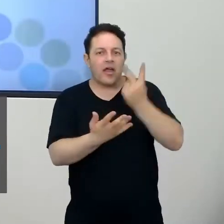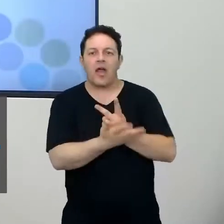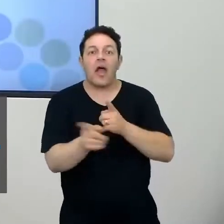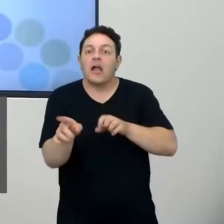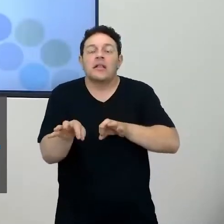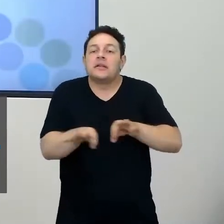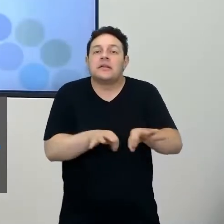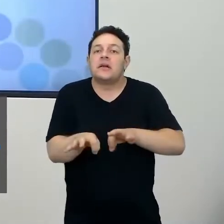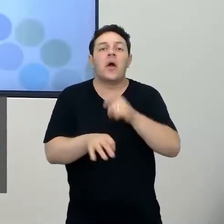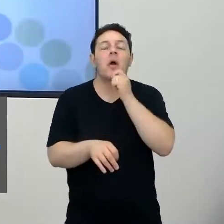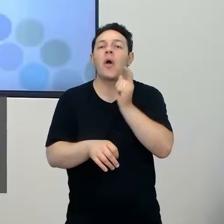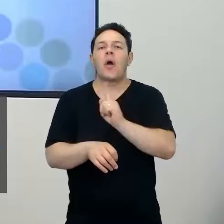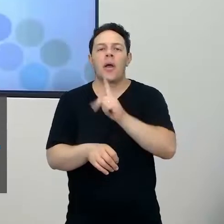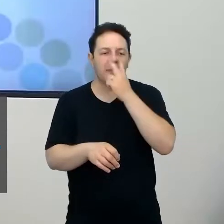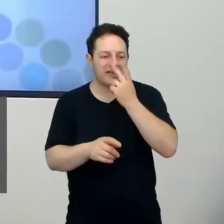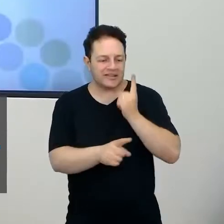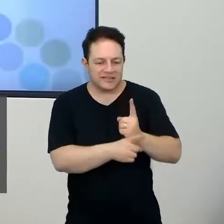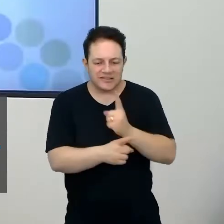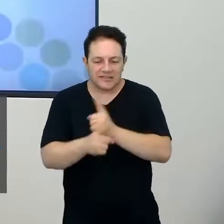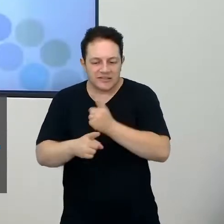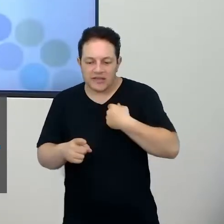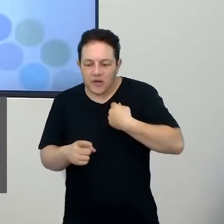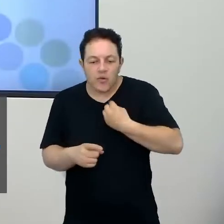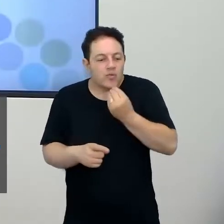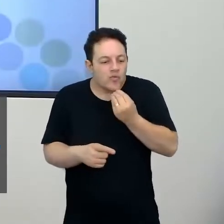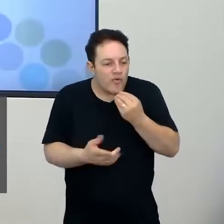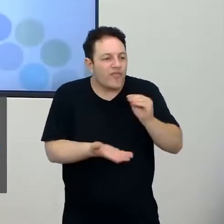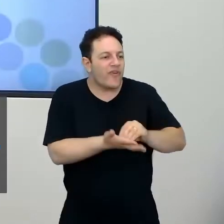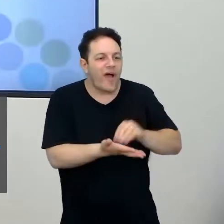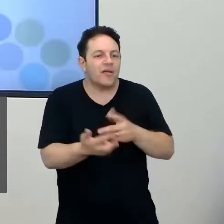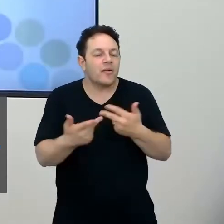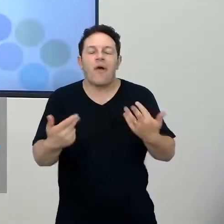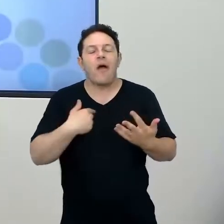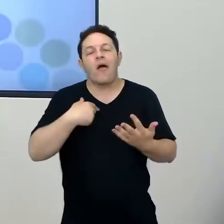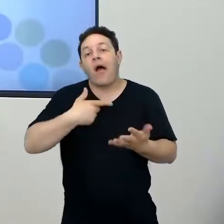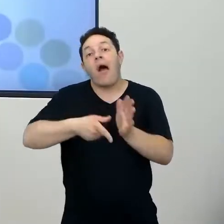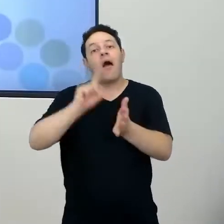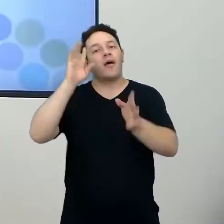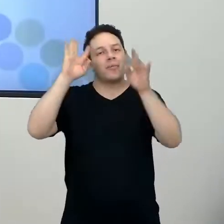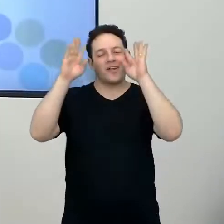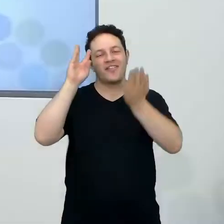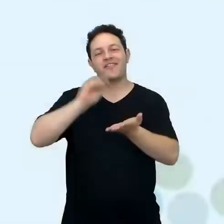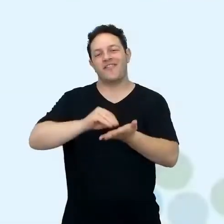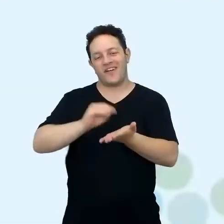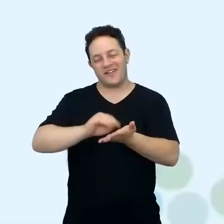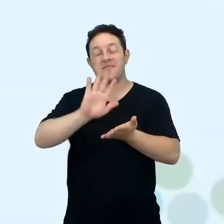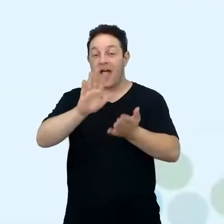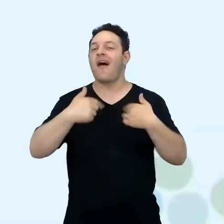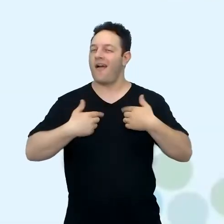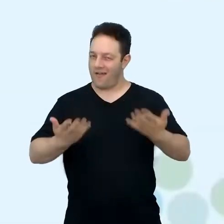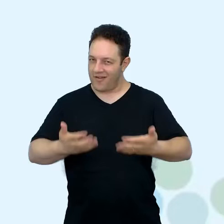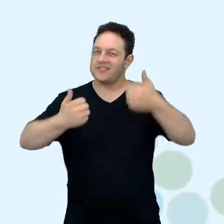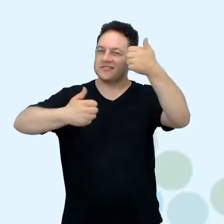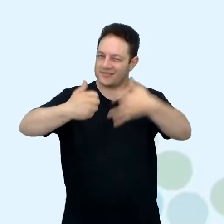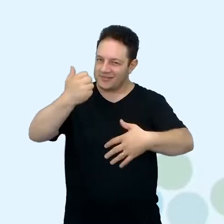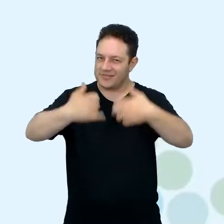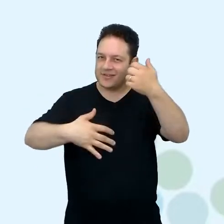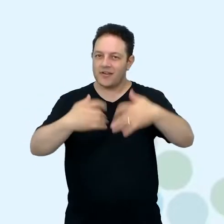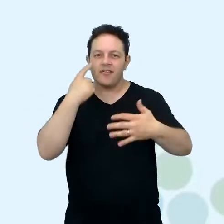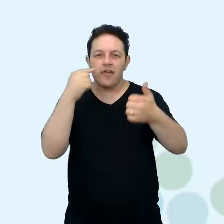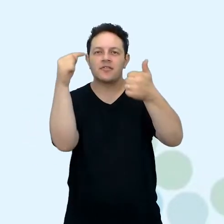que resolver antes de pensar nesse empreendimento, né? Então a gente vai falar um pouco mais sobre isso, pontuar